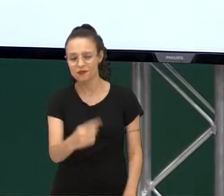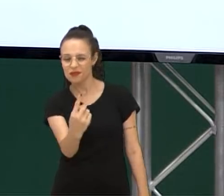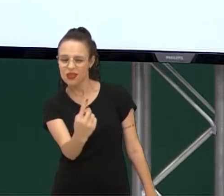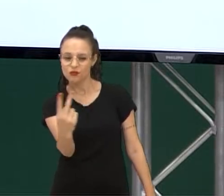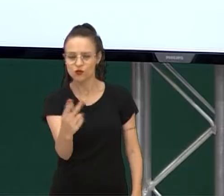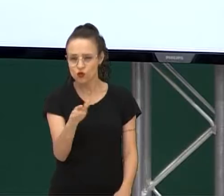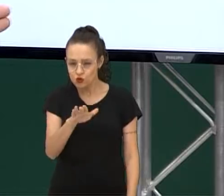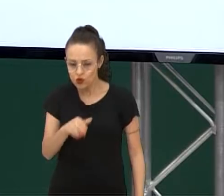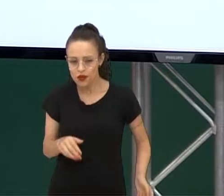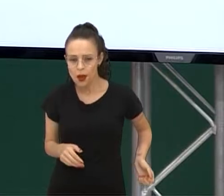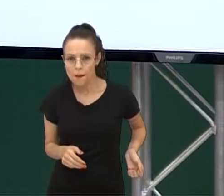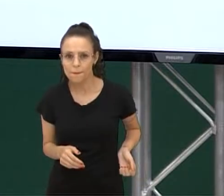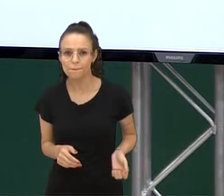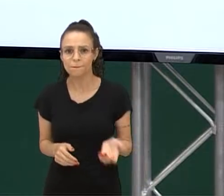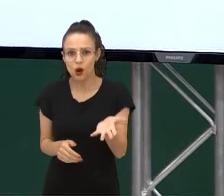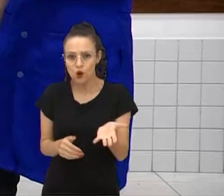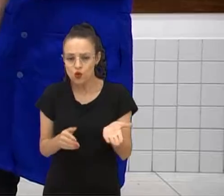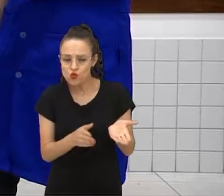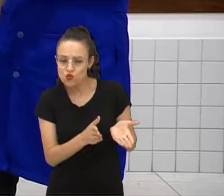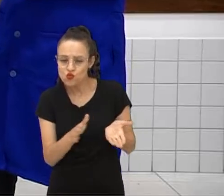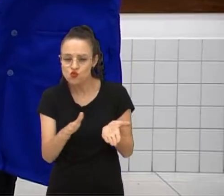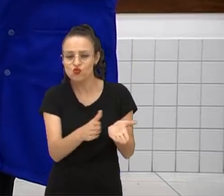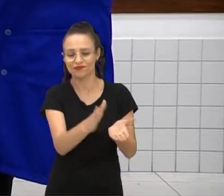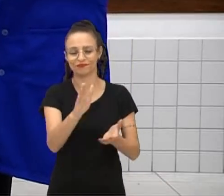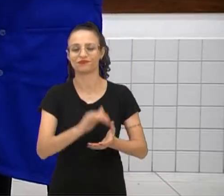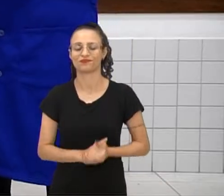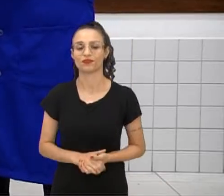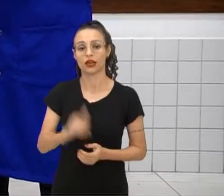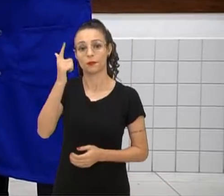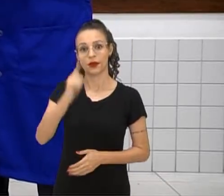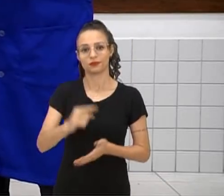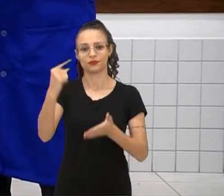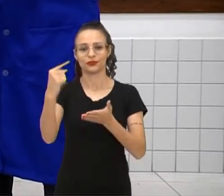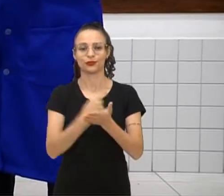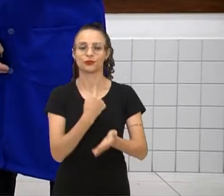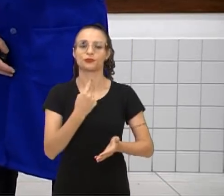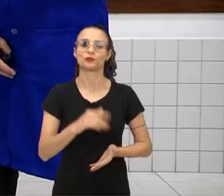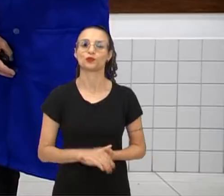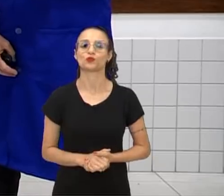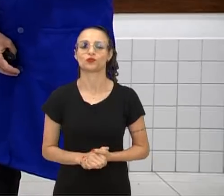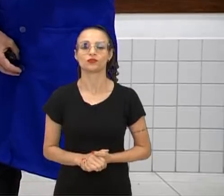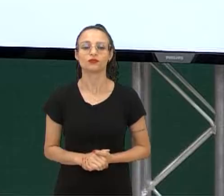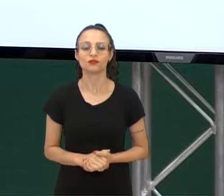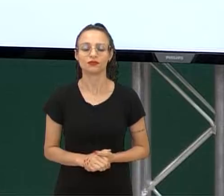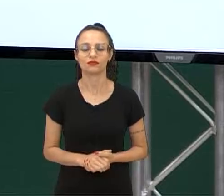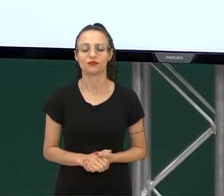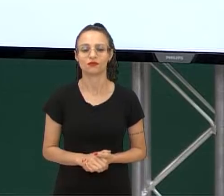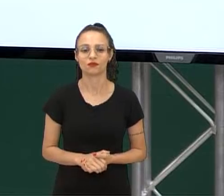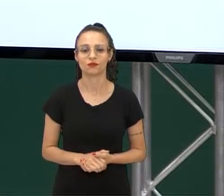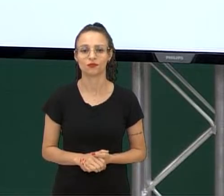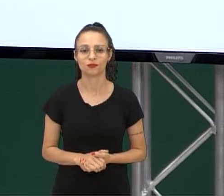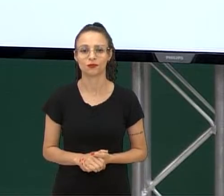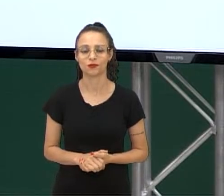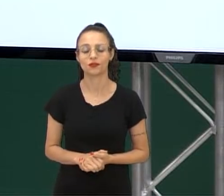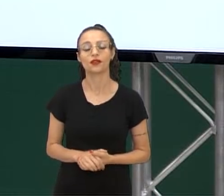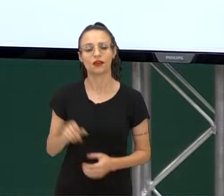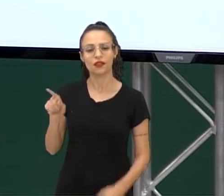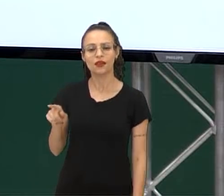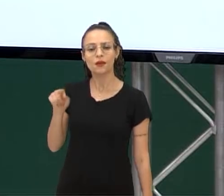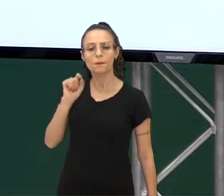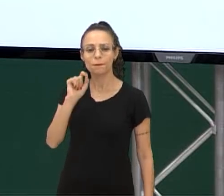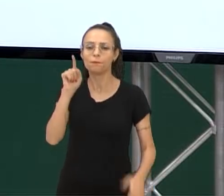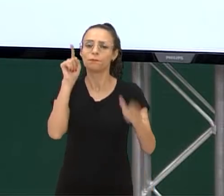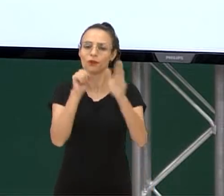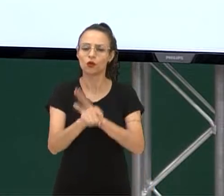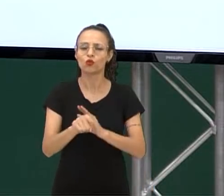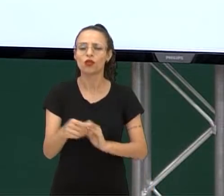e o segundo ali, para fazer curva. Temos mais uma pergunta aqui, professor, que fala o quê? A Wesley Cruz pergunta: o boliche é